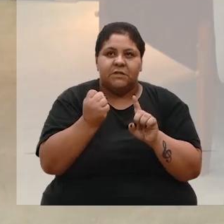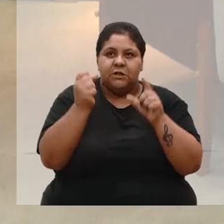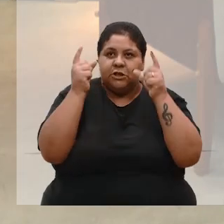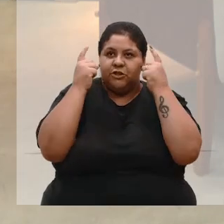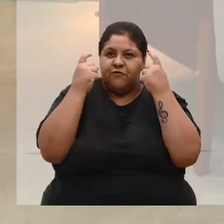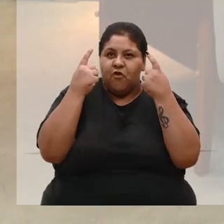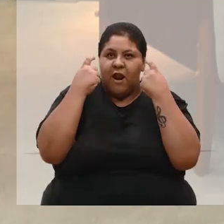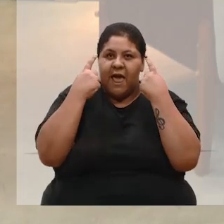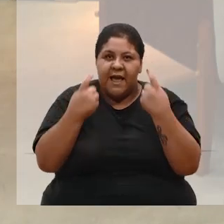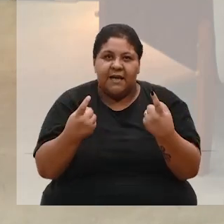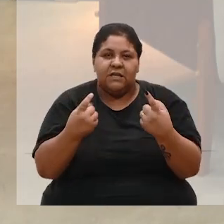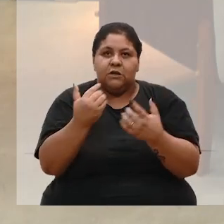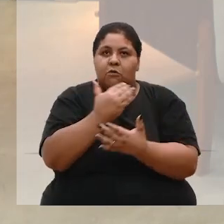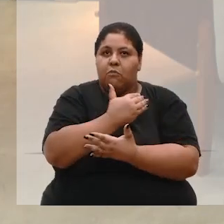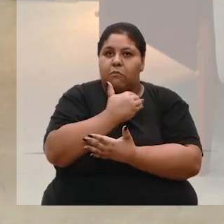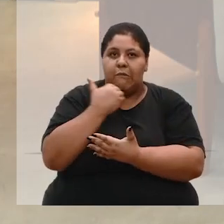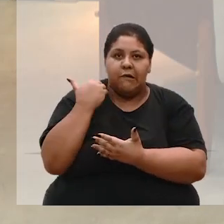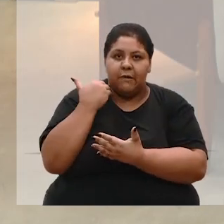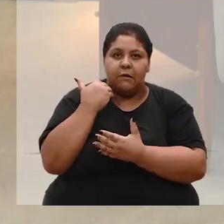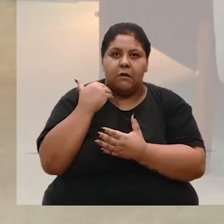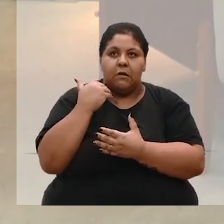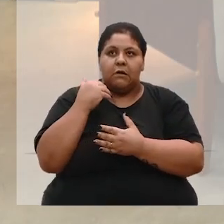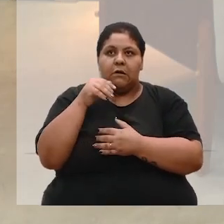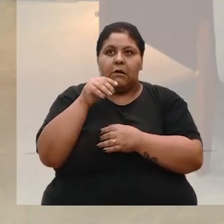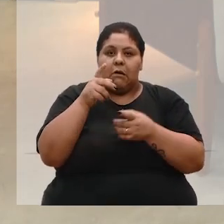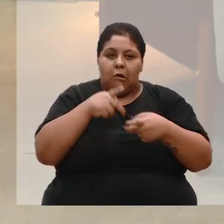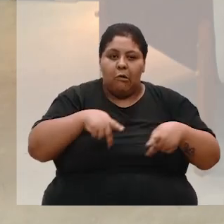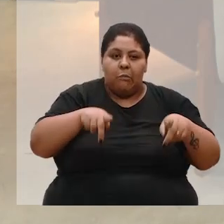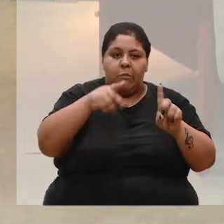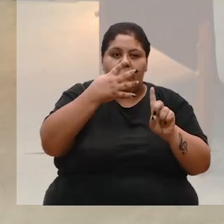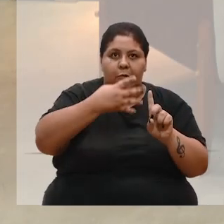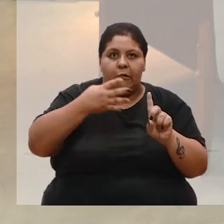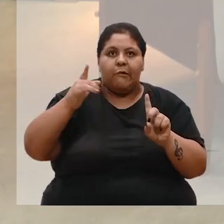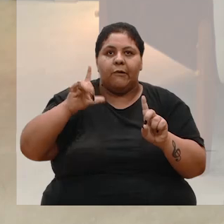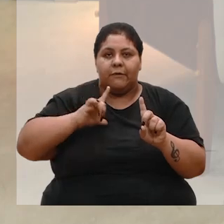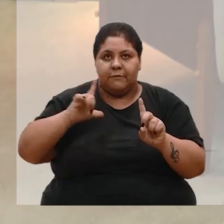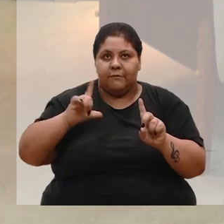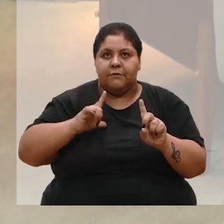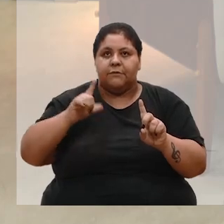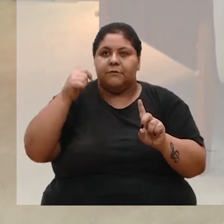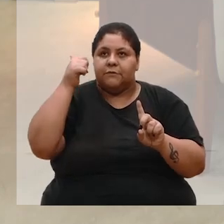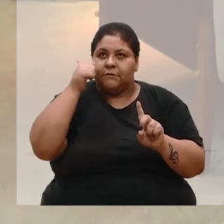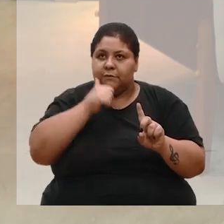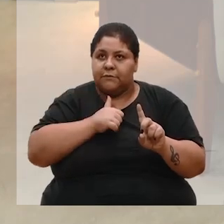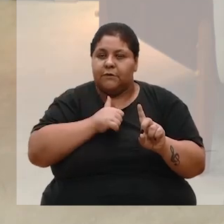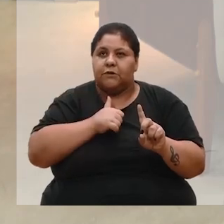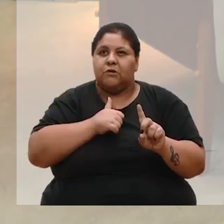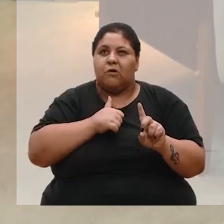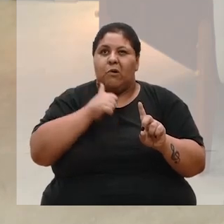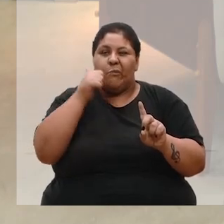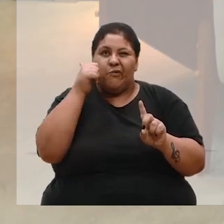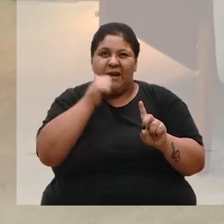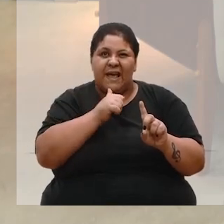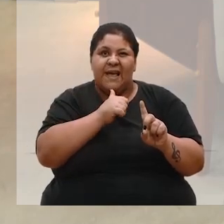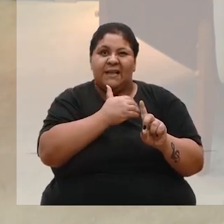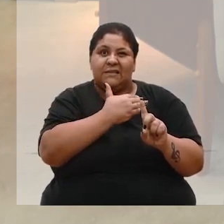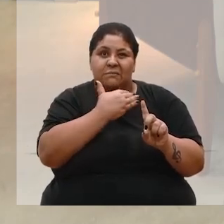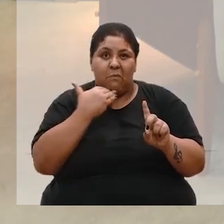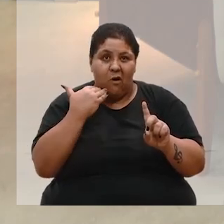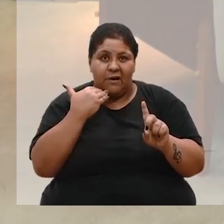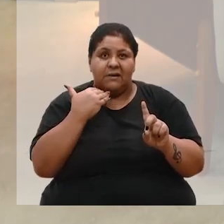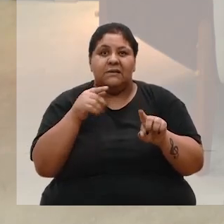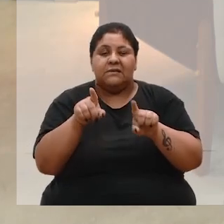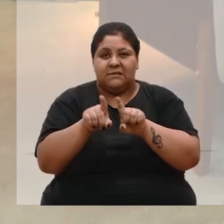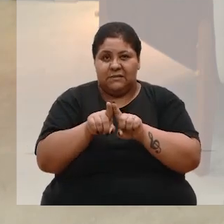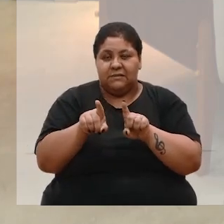agressões, mortes ao público LGBT, que nós já temos também no caso das mulheres com feminicídios e tal. Então é uma realidade